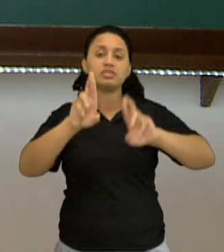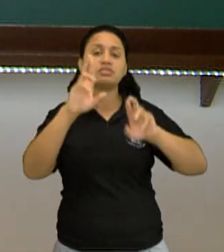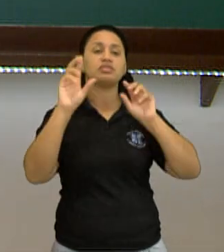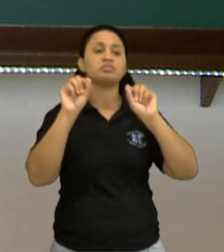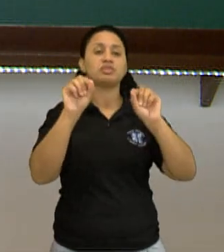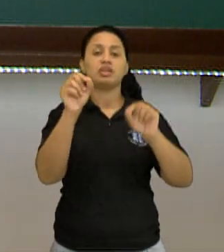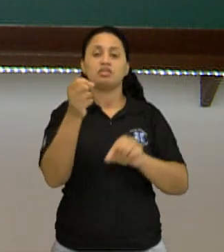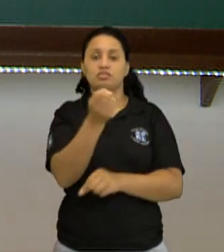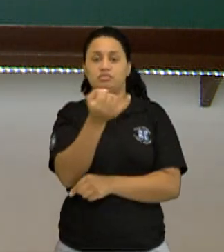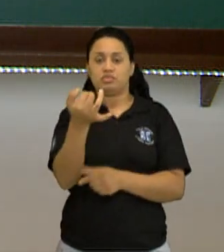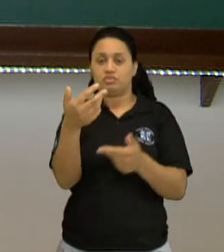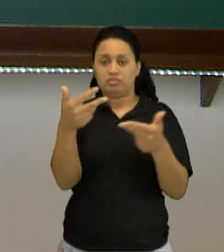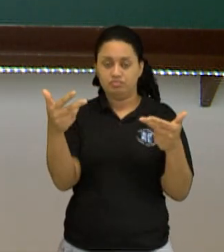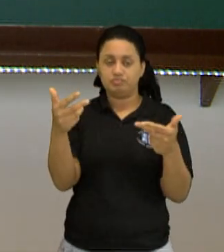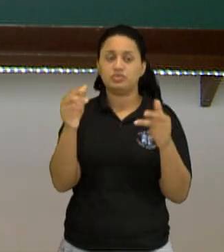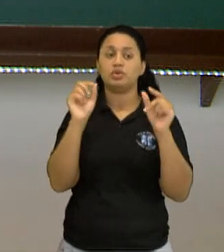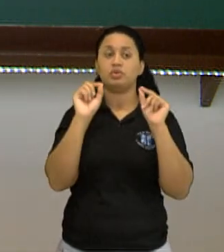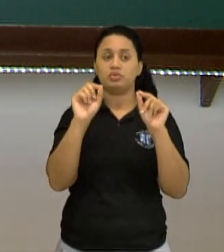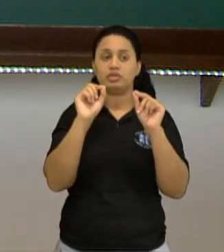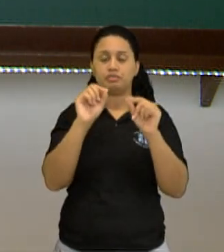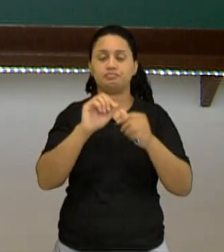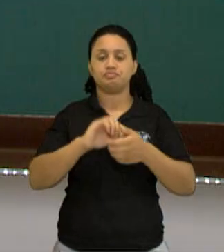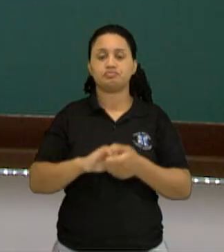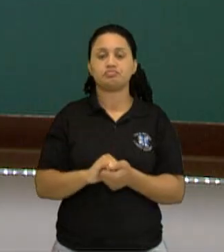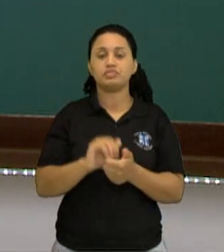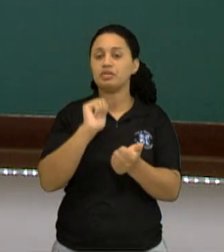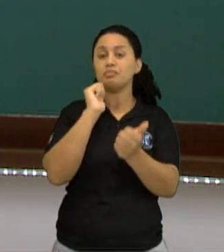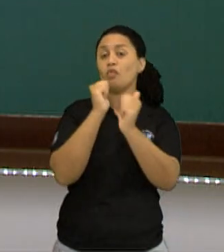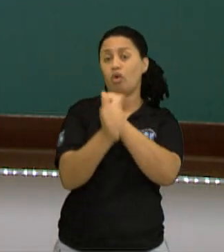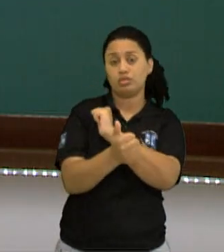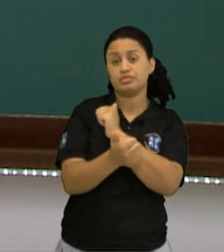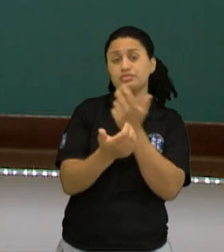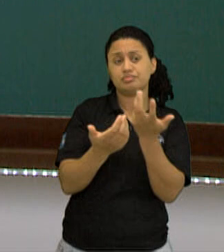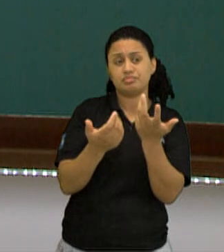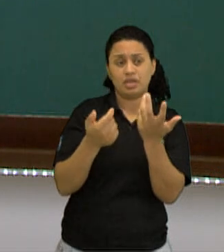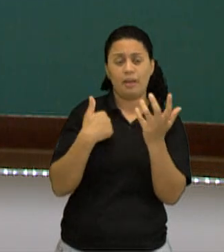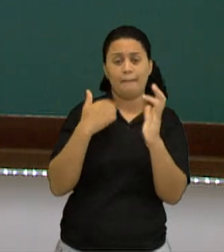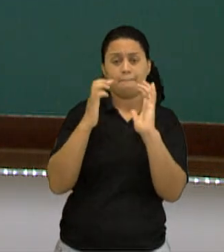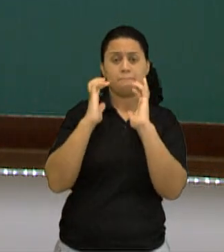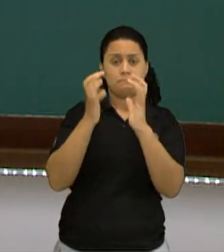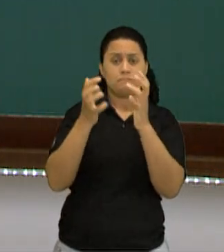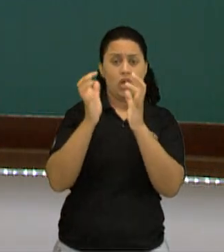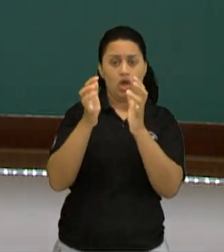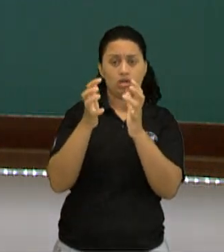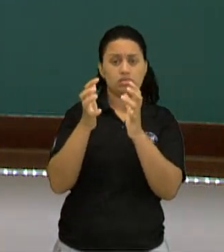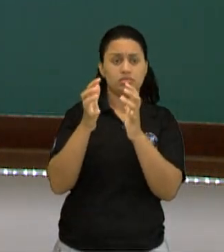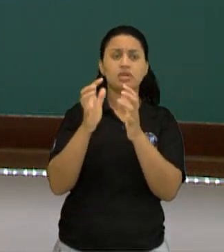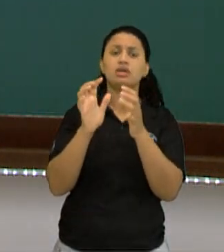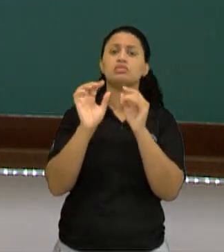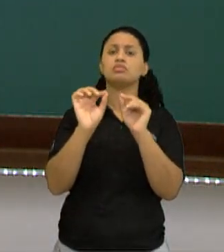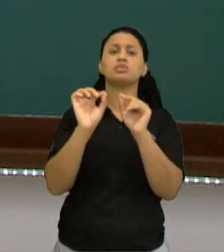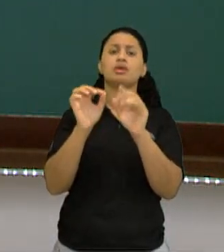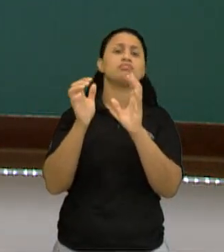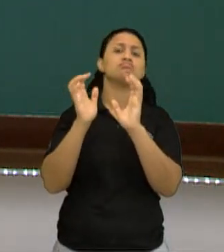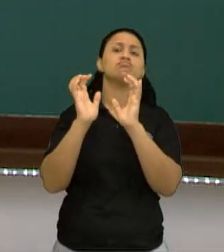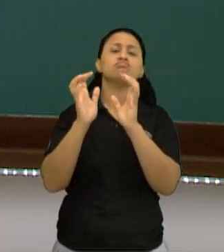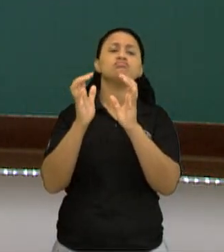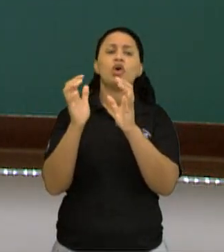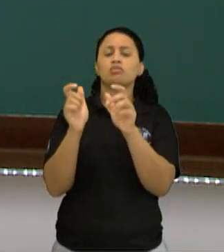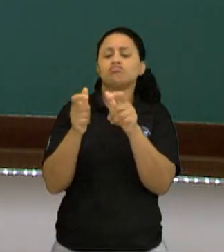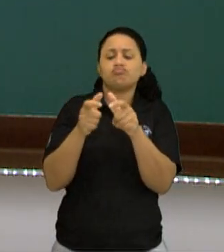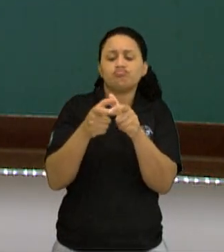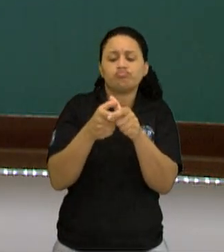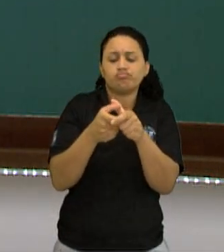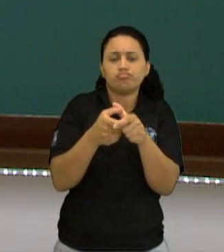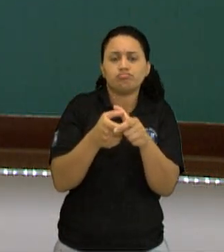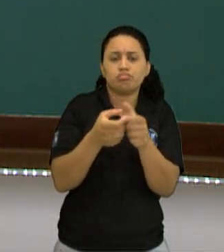coisas aqui. Por exemplo, esportes. Leva uma bolada de uma bola, né, menor, de